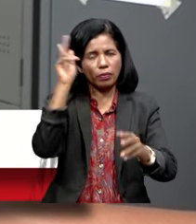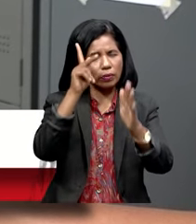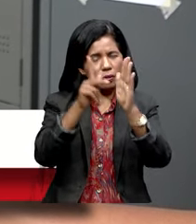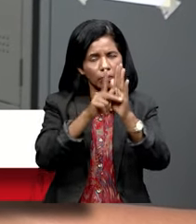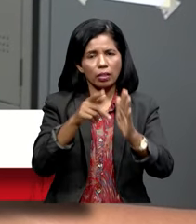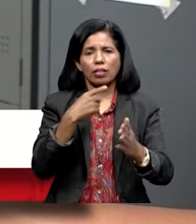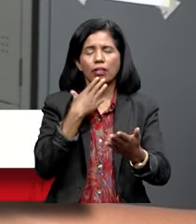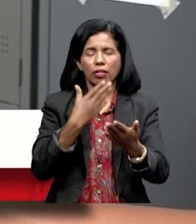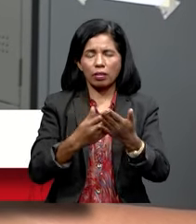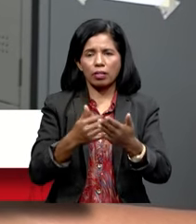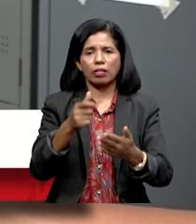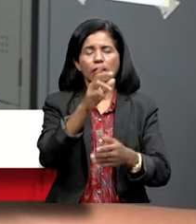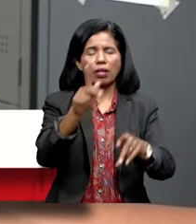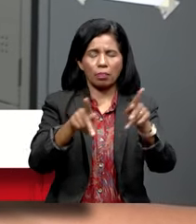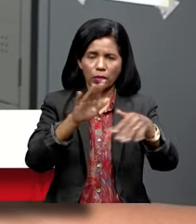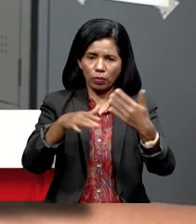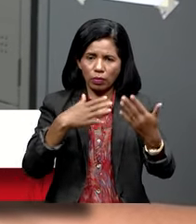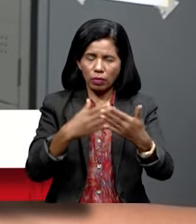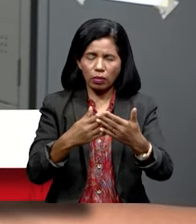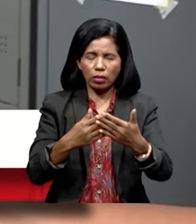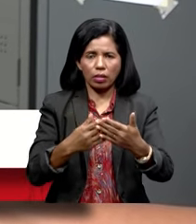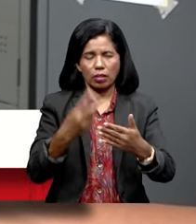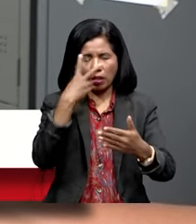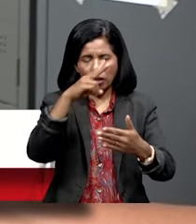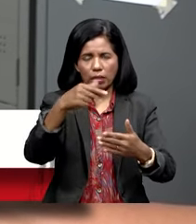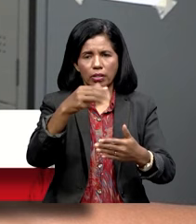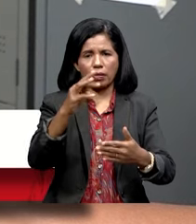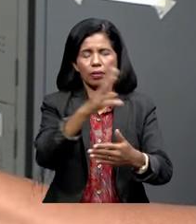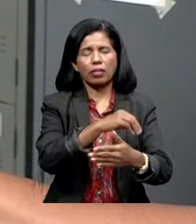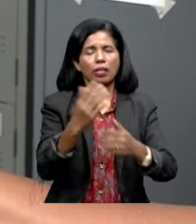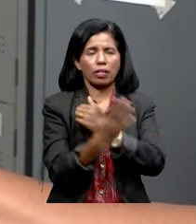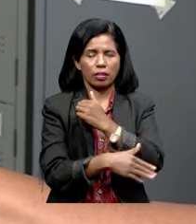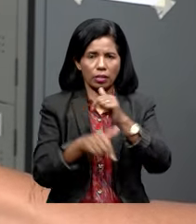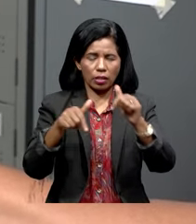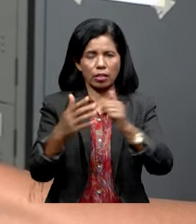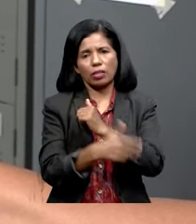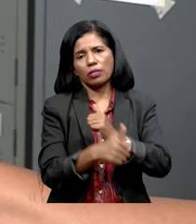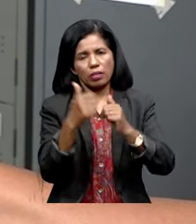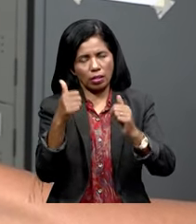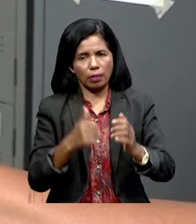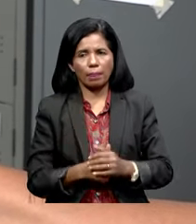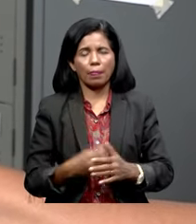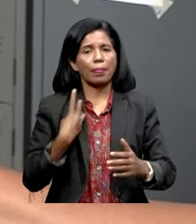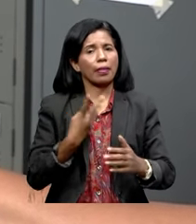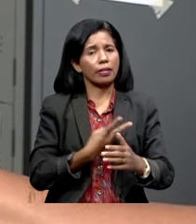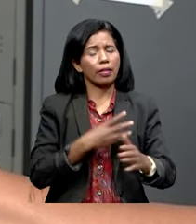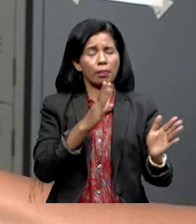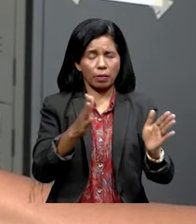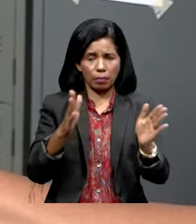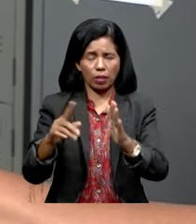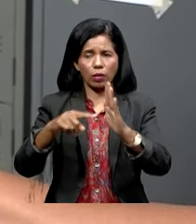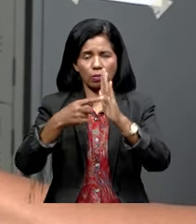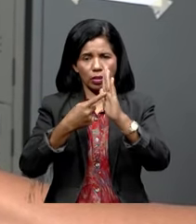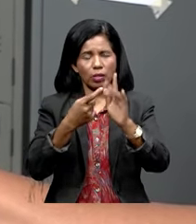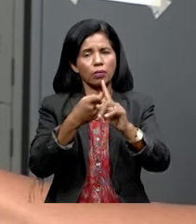de áudio para telespectadores durante a acompanha GMN, tanto em Railara, no Mocir Railio. Então, e tem preparação, né? Hahu que da